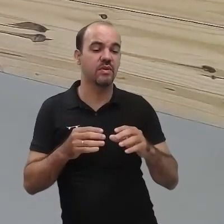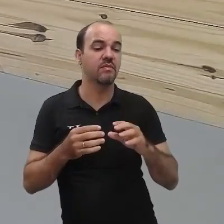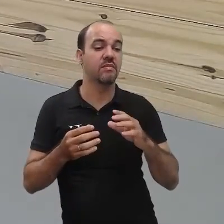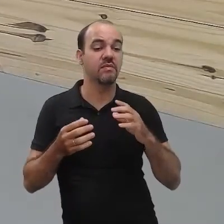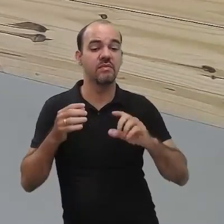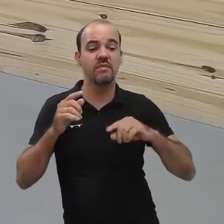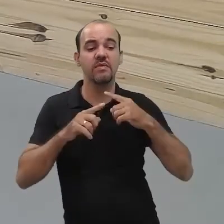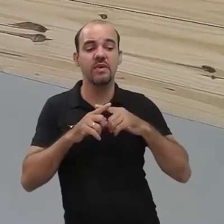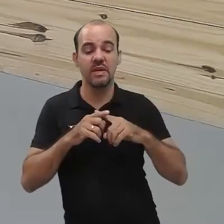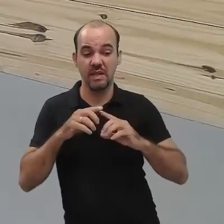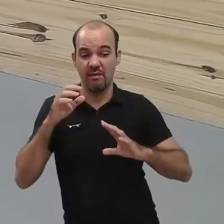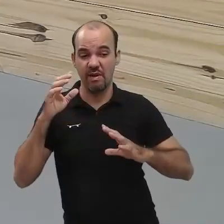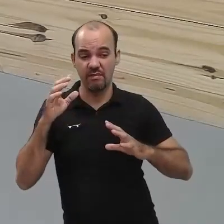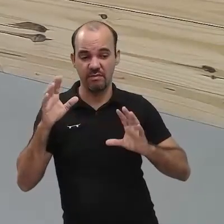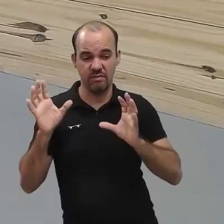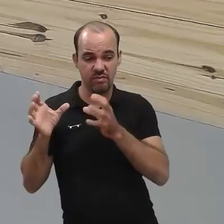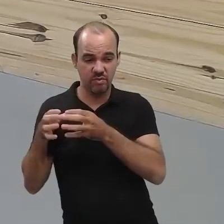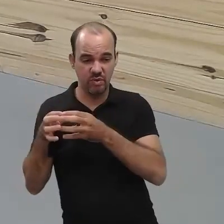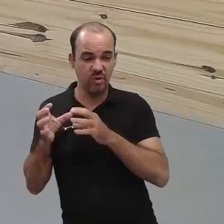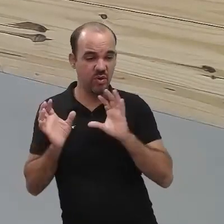jogo dois